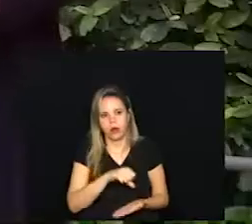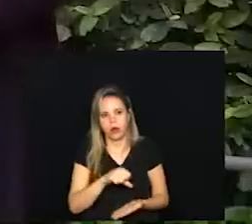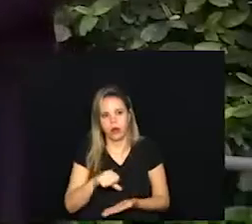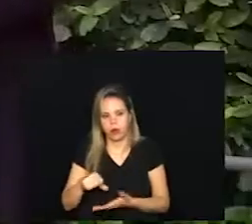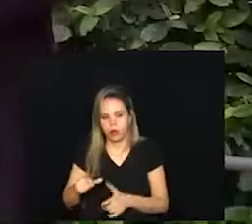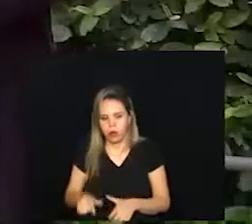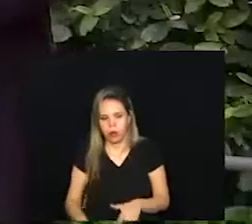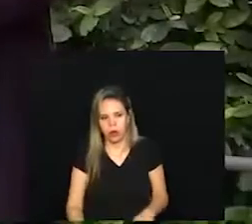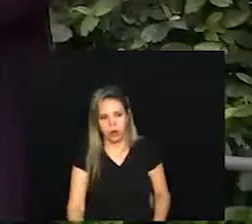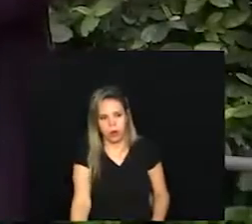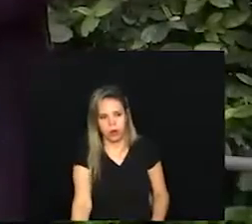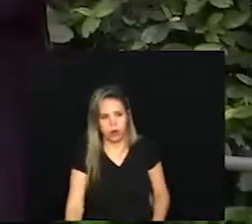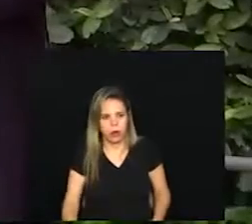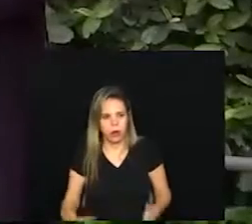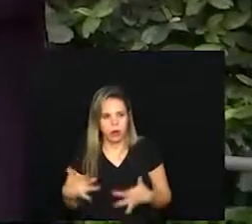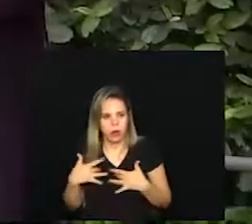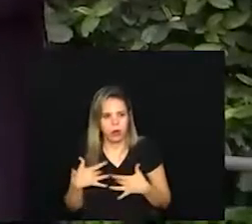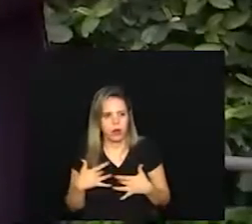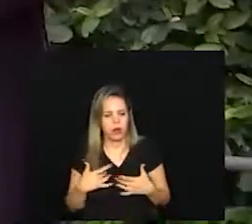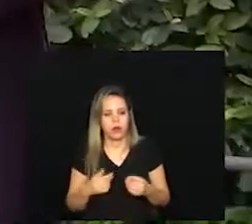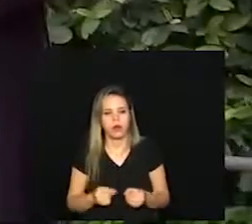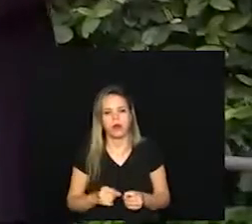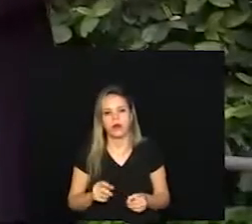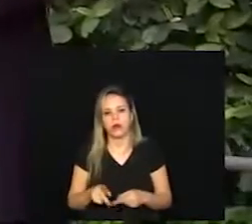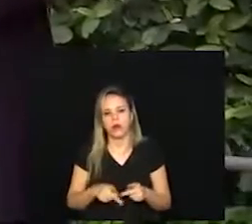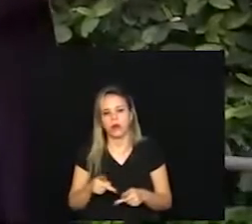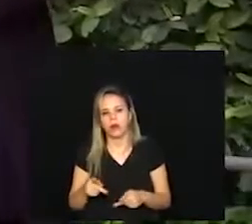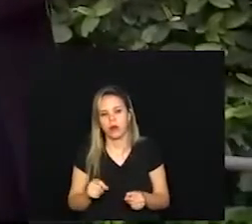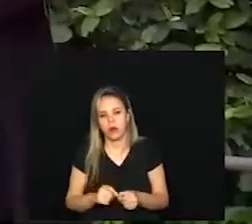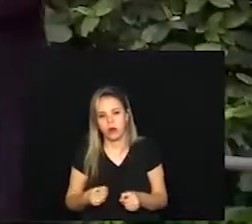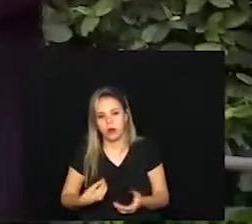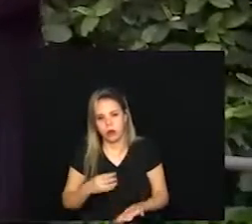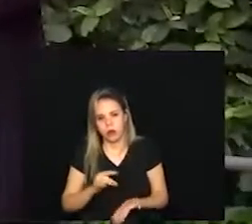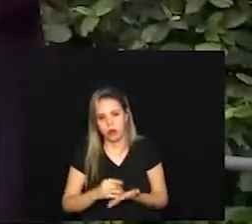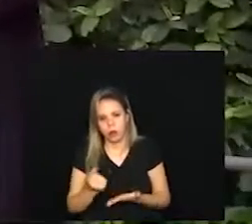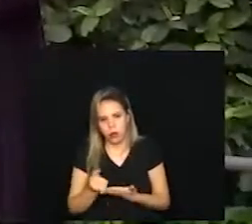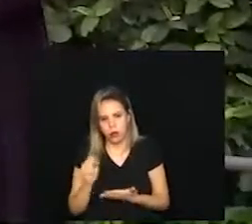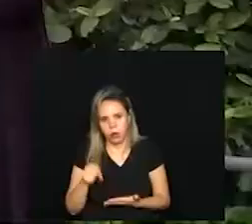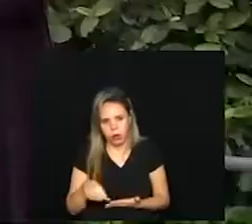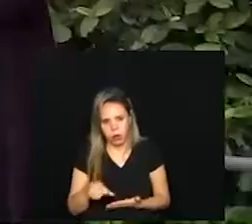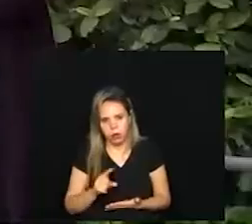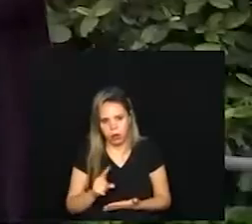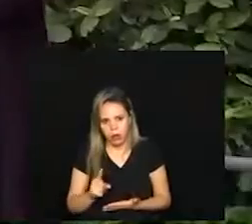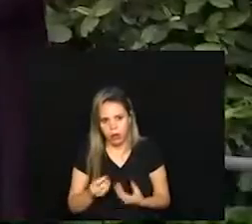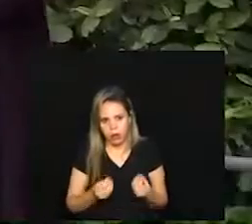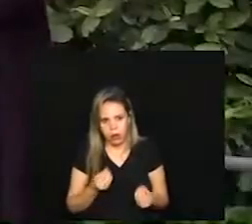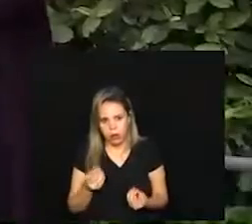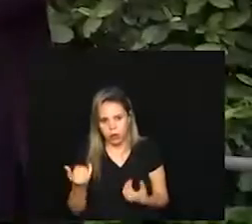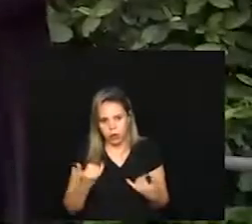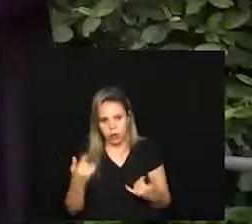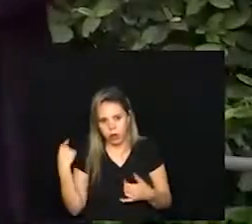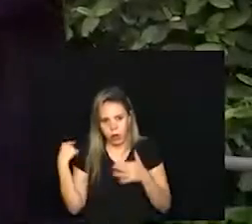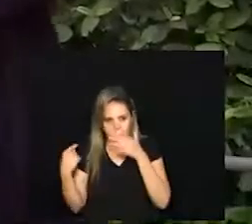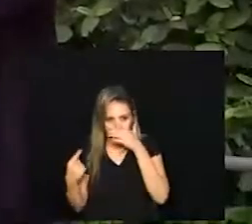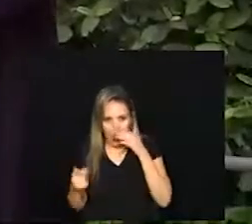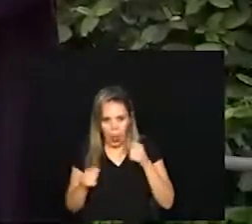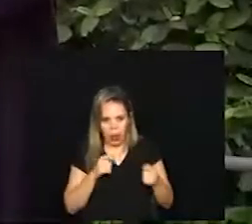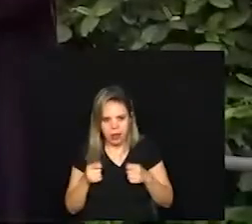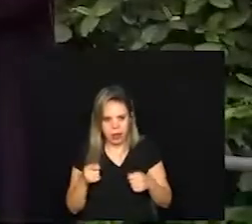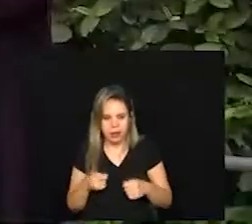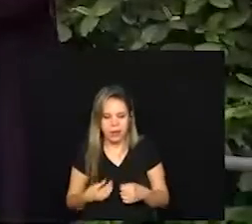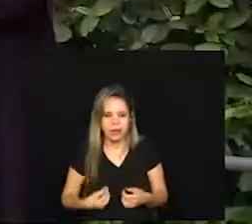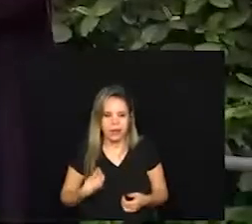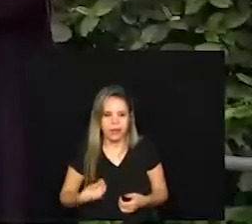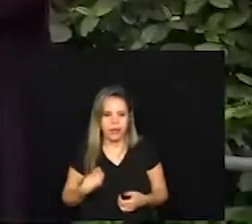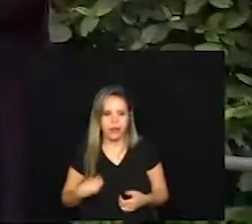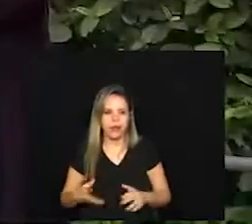não é, de doação. Como que está essa situação? As pessoas estão, de fato, colaborando? A senhora estava me falando antes da nossa participação ao